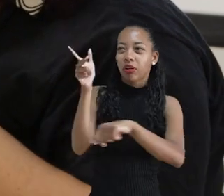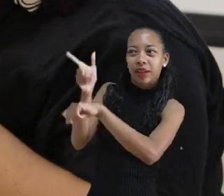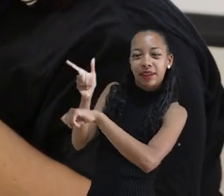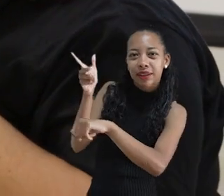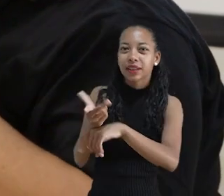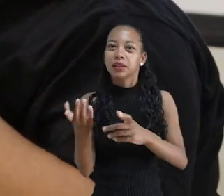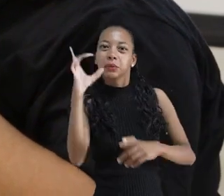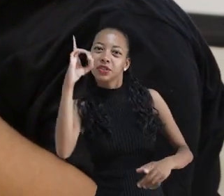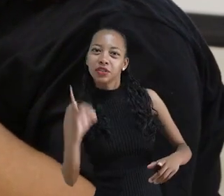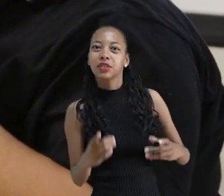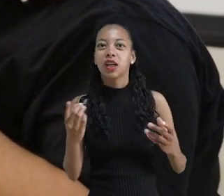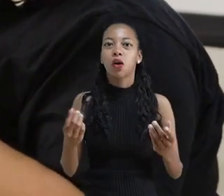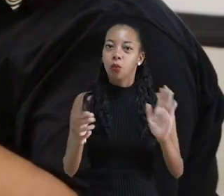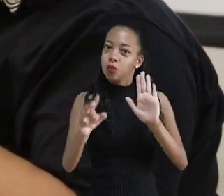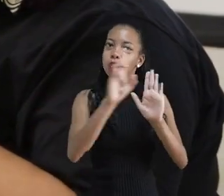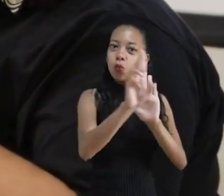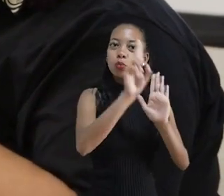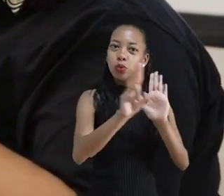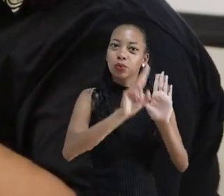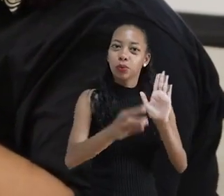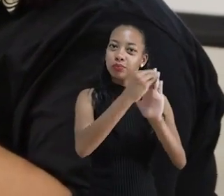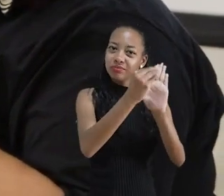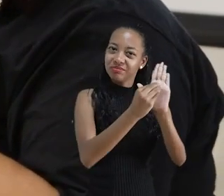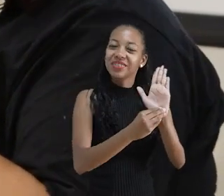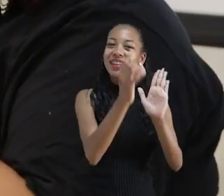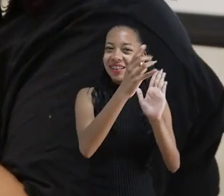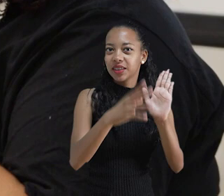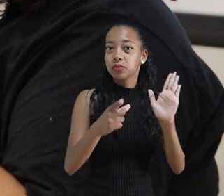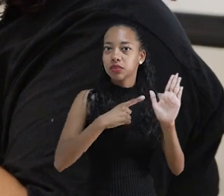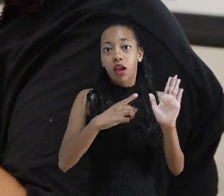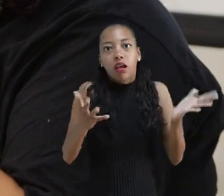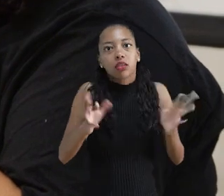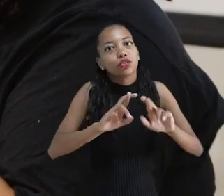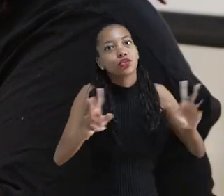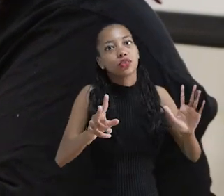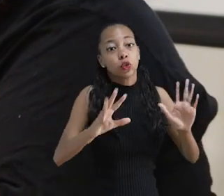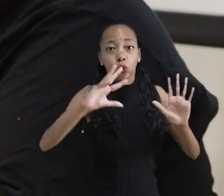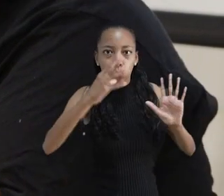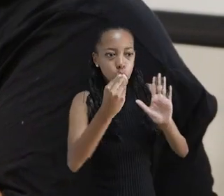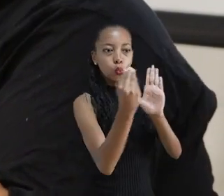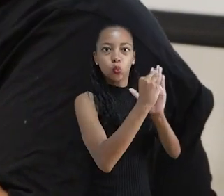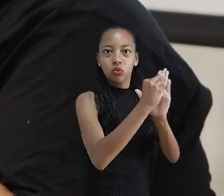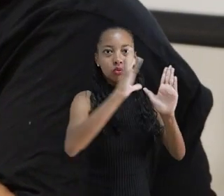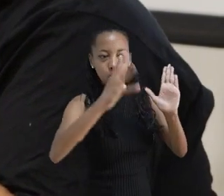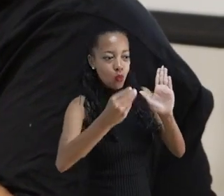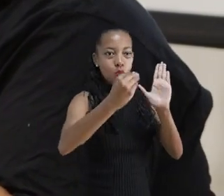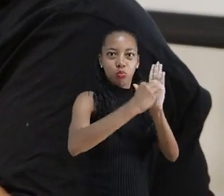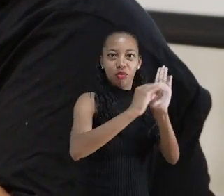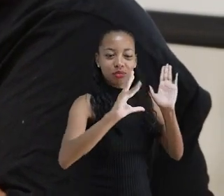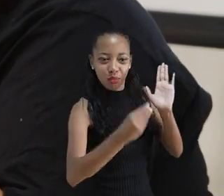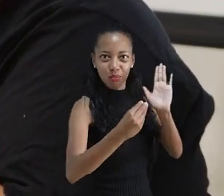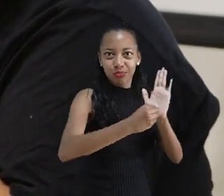e aí eles nos ensinaram um outro modo por isso que foi muito especial né esses cinco filmes estão disponíveis